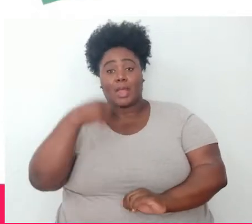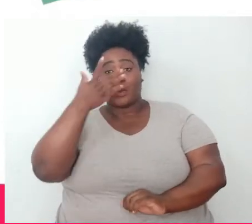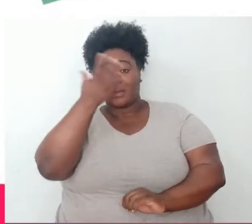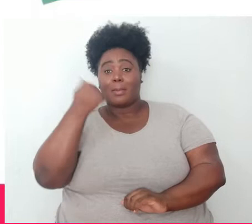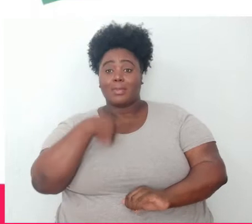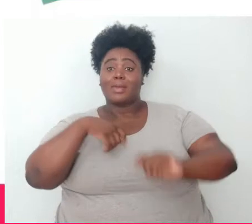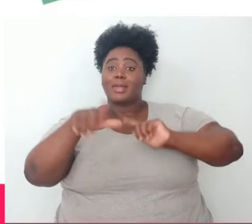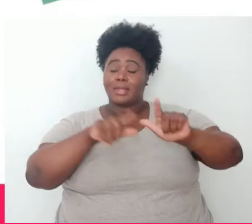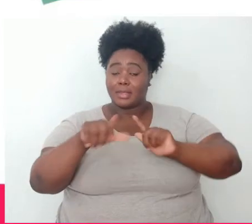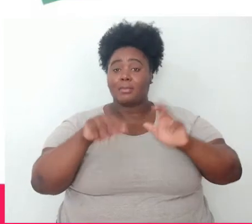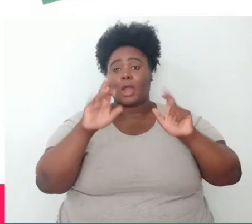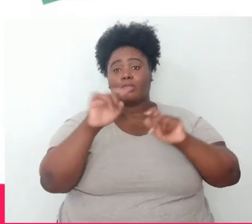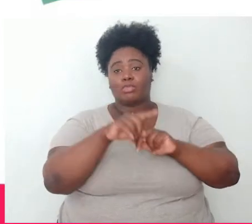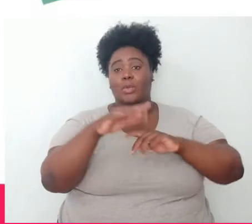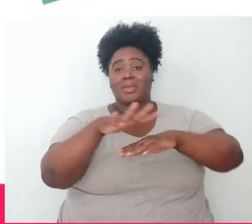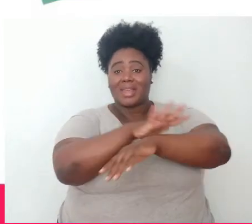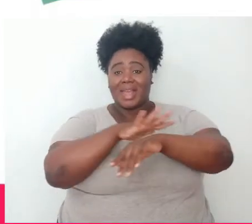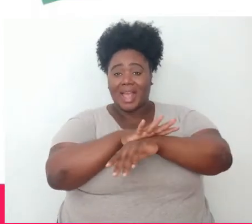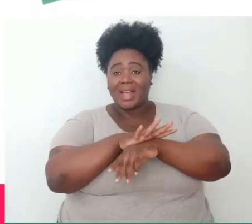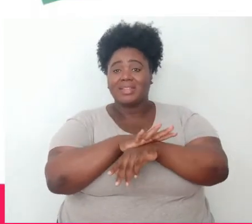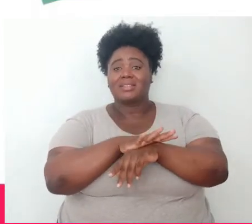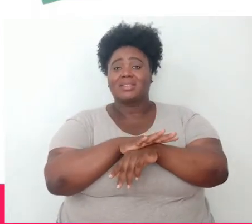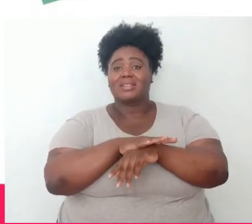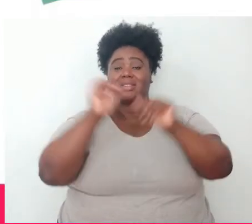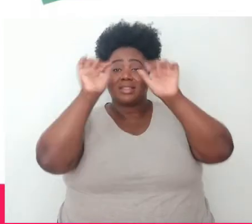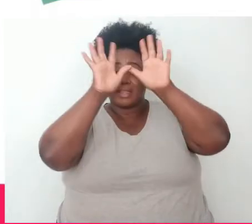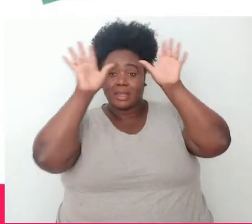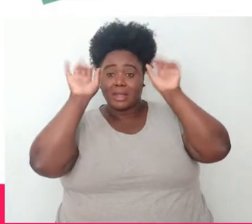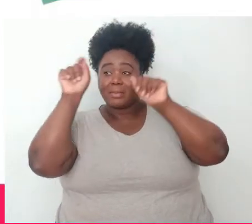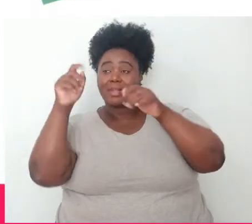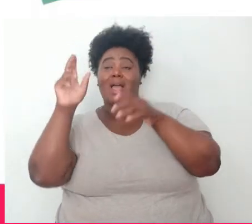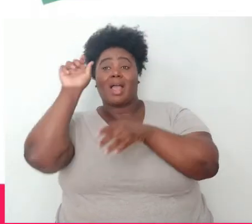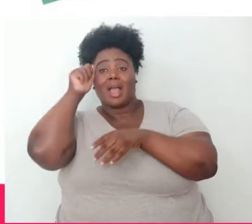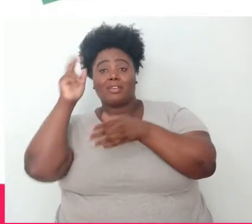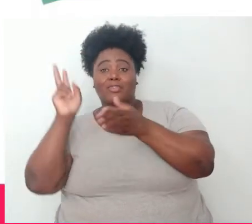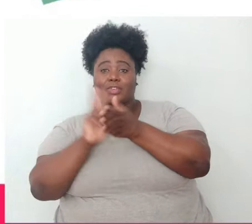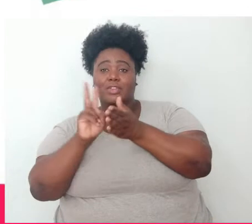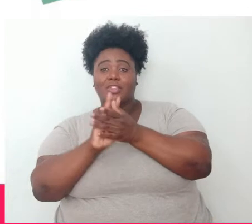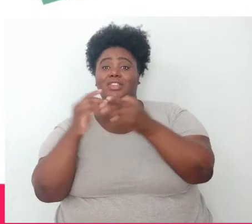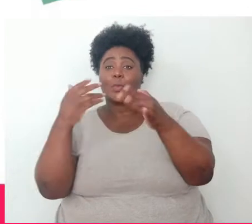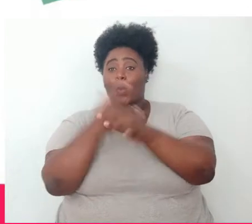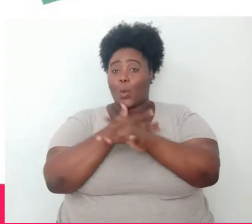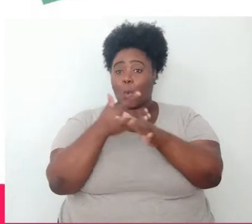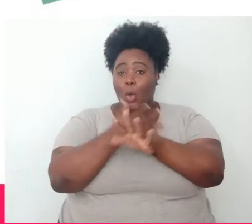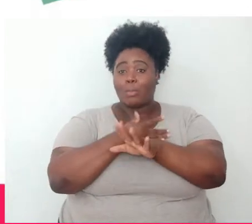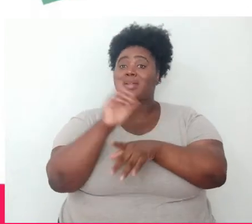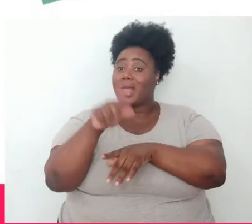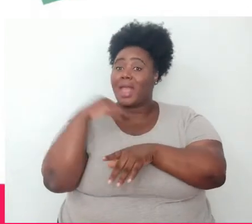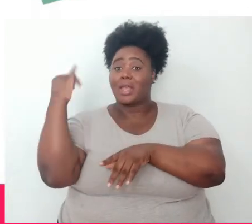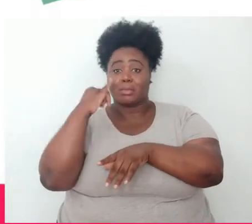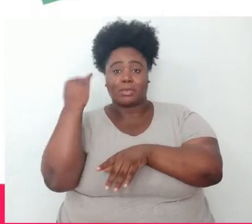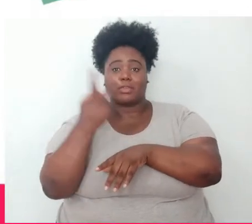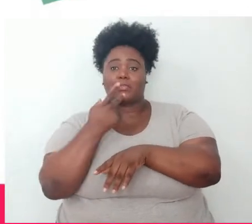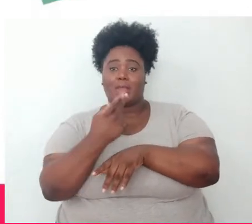com questões raciais, nessa complexidade de quem vem da Amazônia, da questão afro-indígena, urbana, né? Que isso é importante.